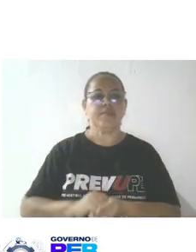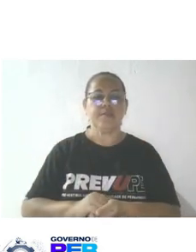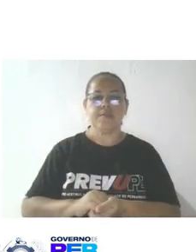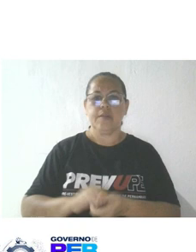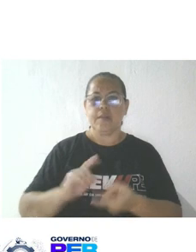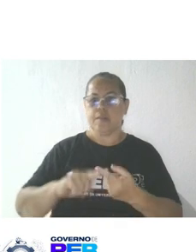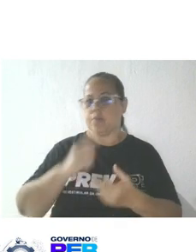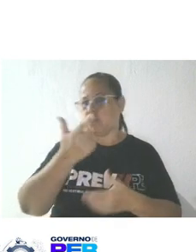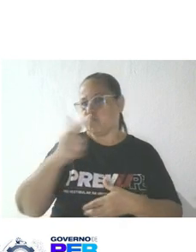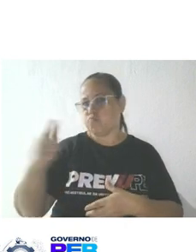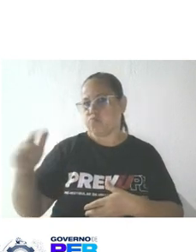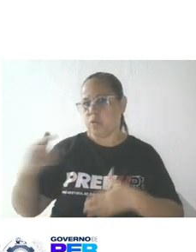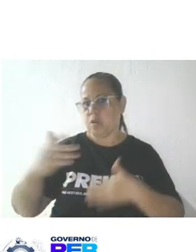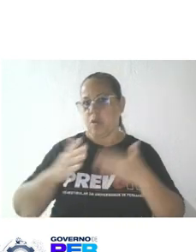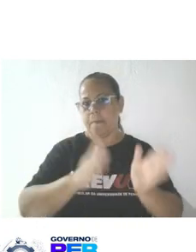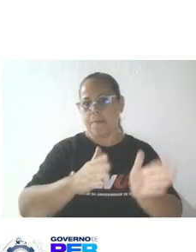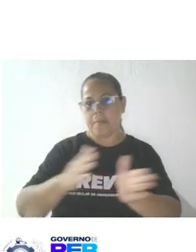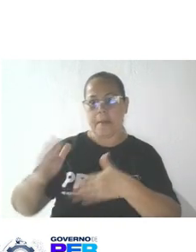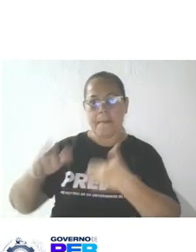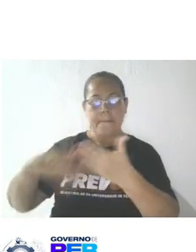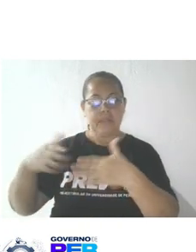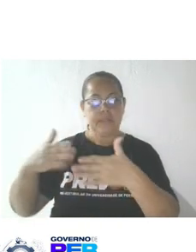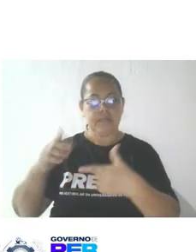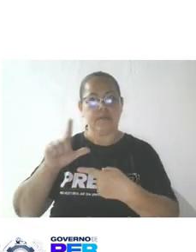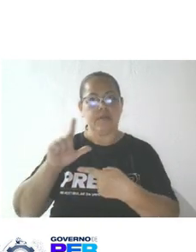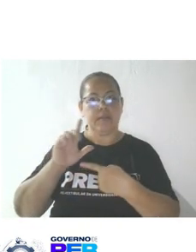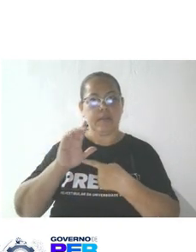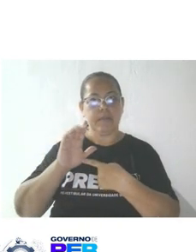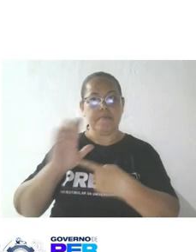E aqui outros processos em que eu produzo essas proteínas, tá?